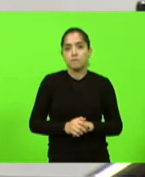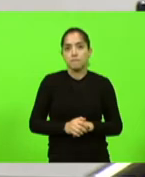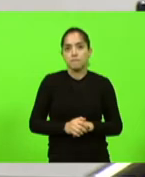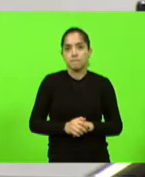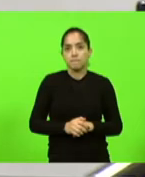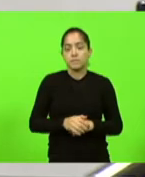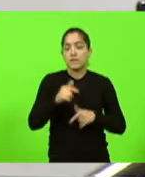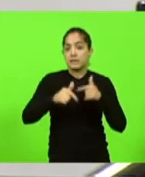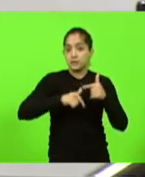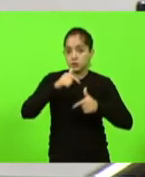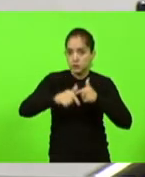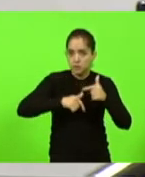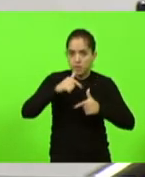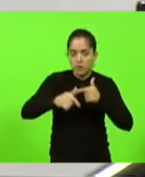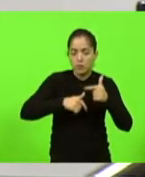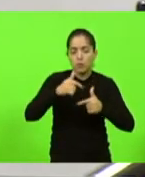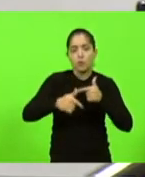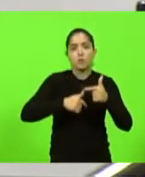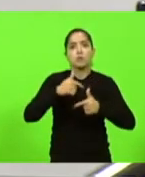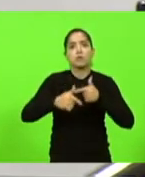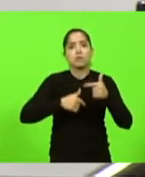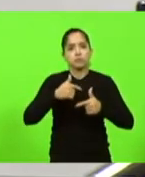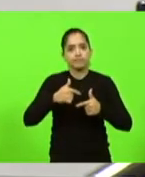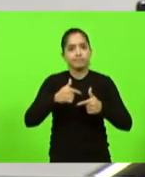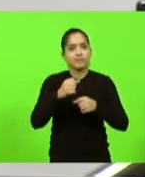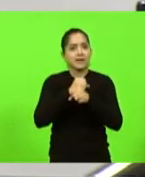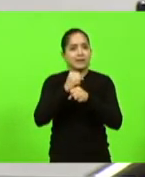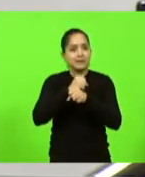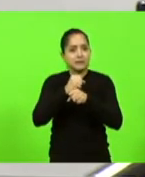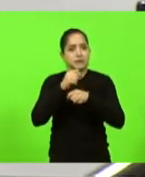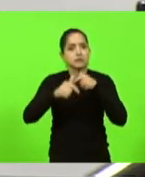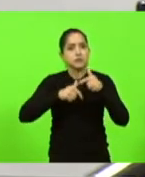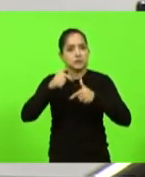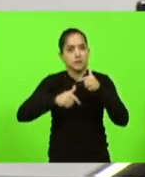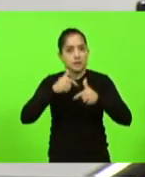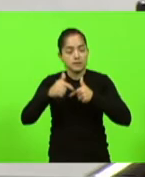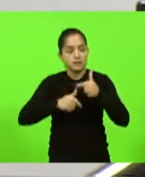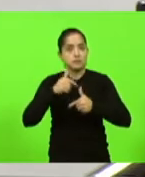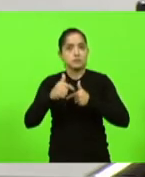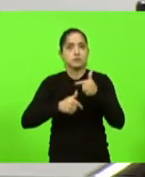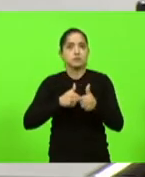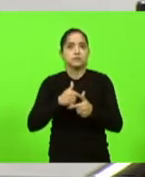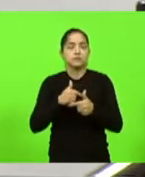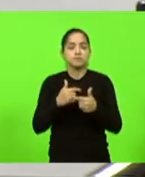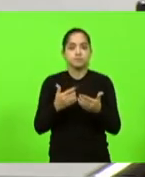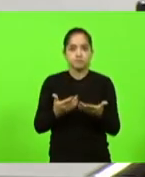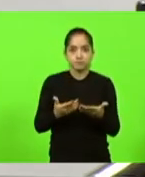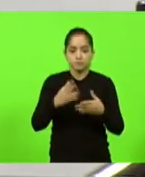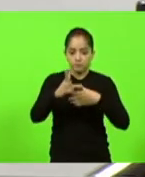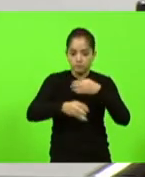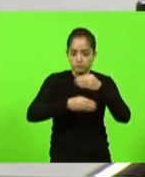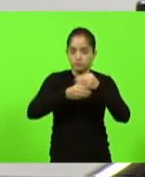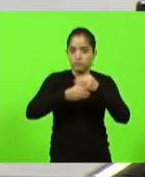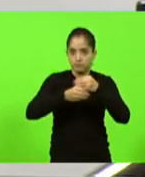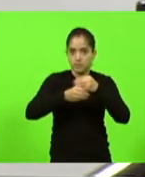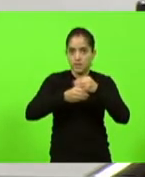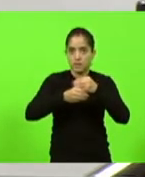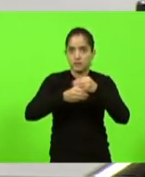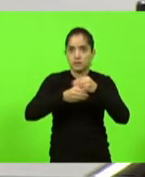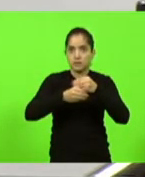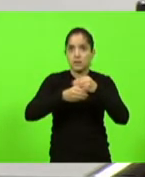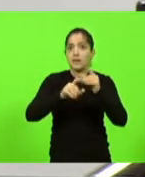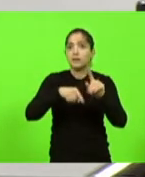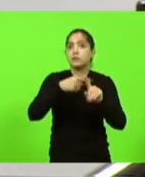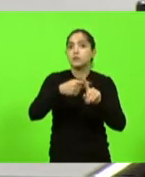Trabalhamos nisso, sim, como nós trabalhamos há muitos anos na implantação da emenda parlamentar impositiva. E